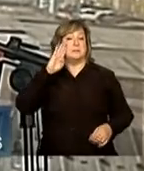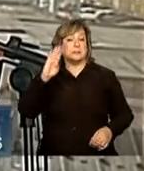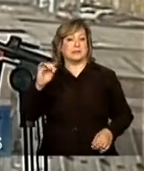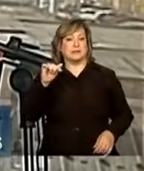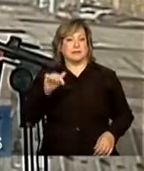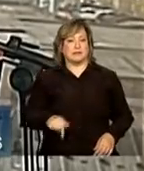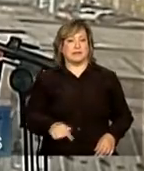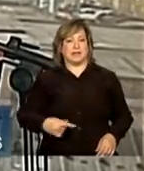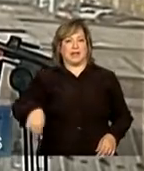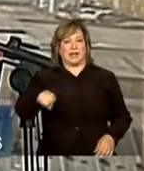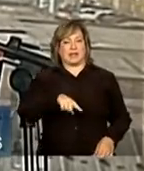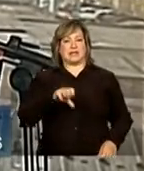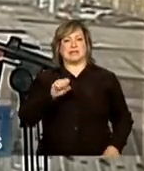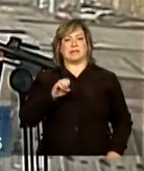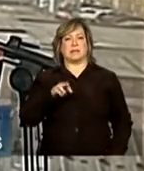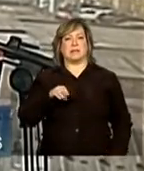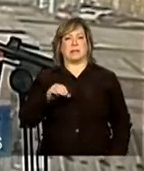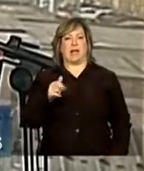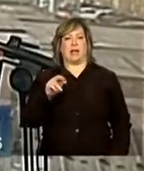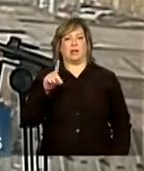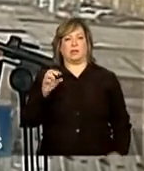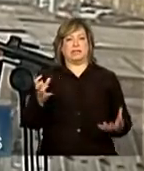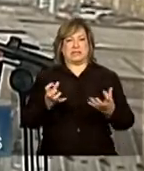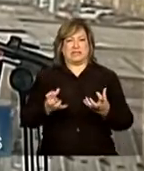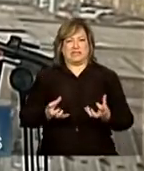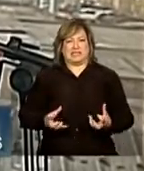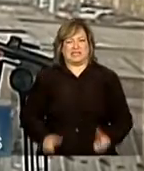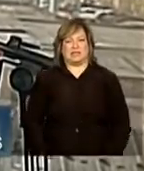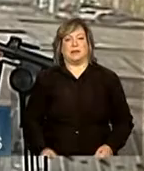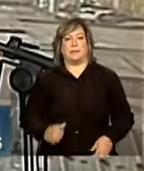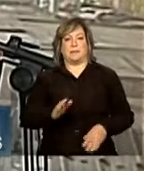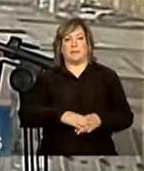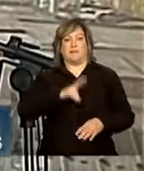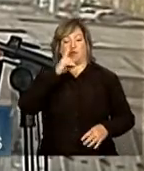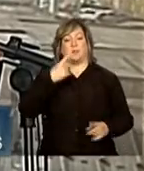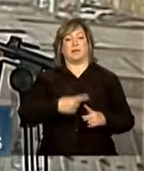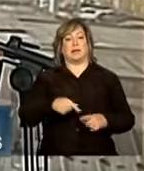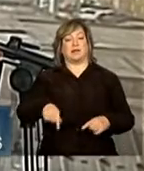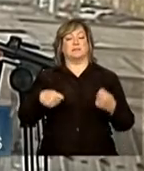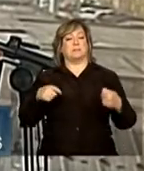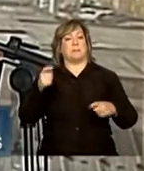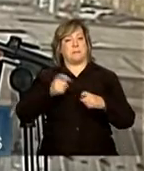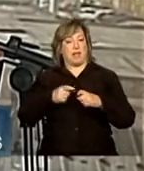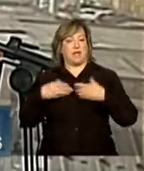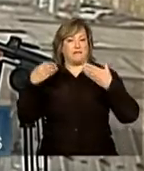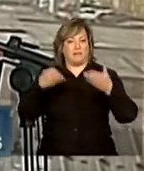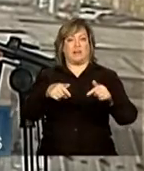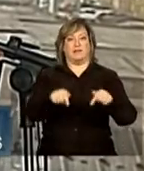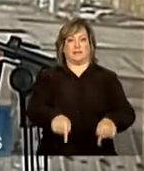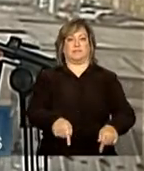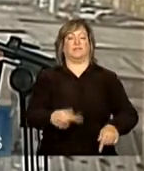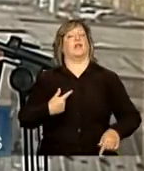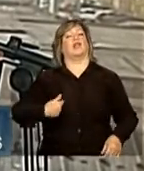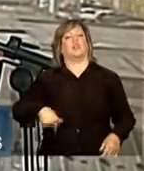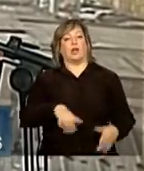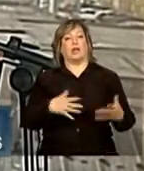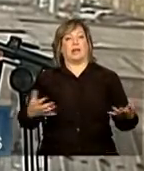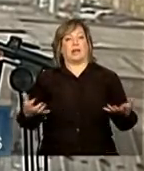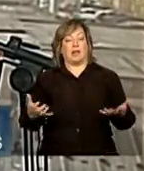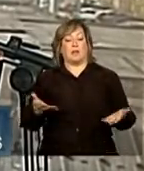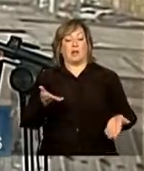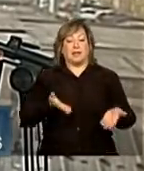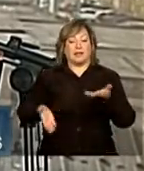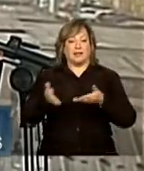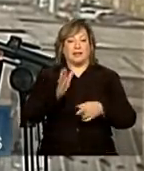principalmente naquelas do semiárido, onde é mais necessária a presença de médicos. Nós queremos um